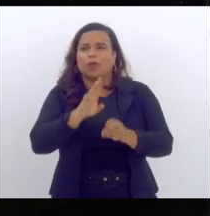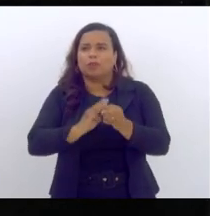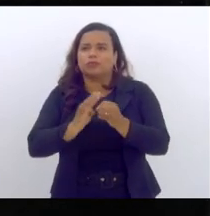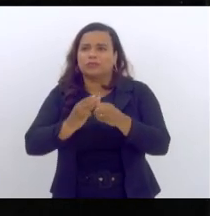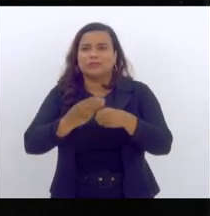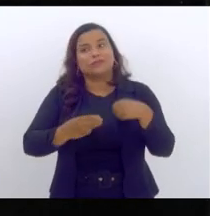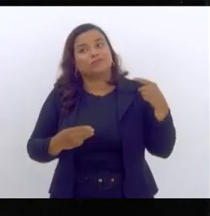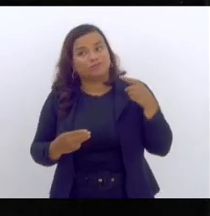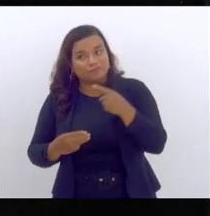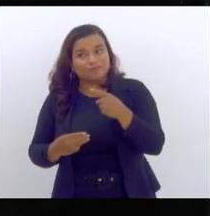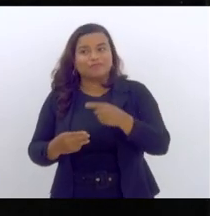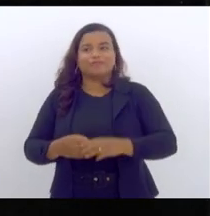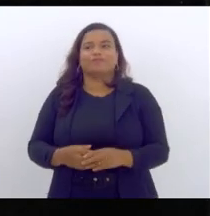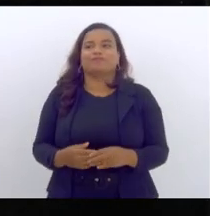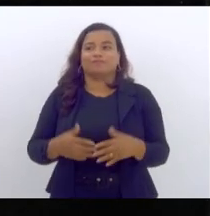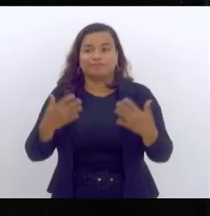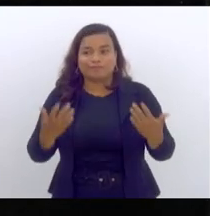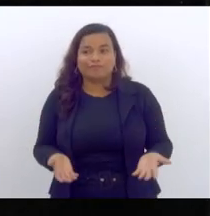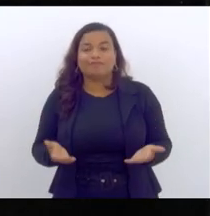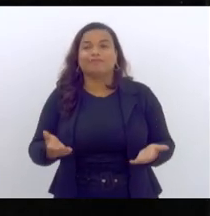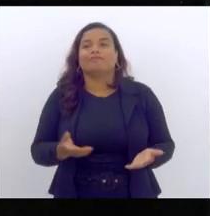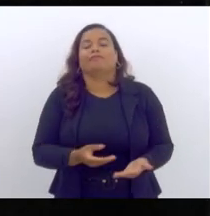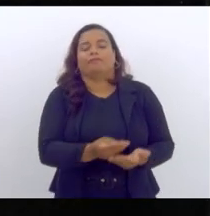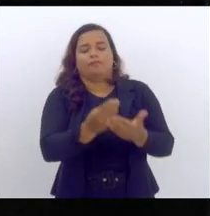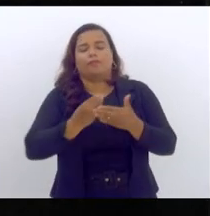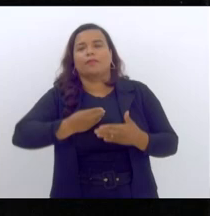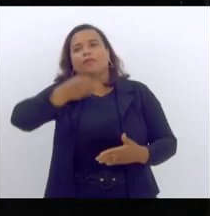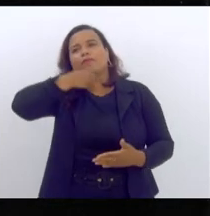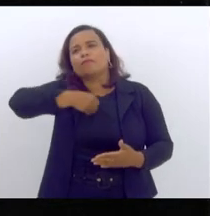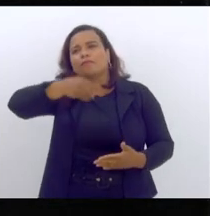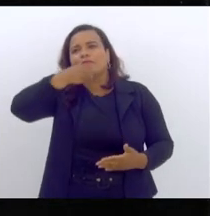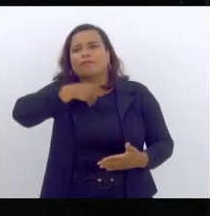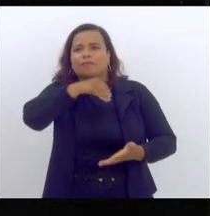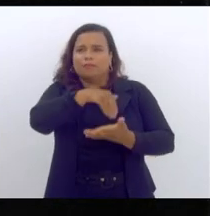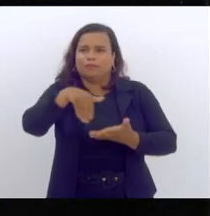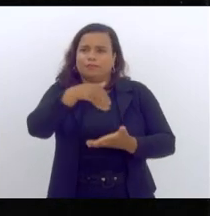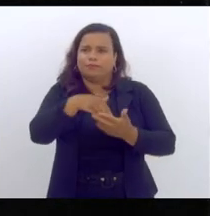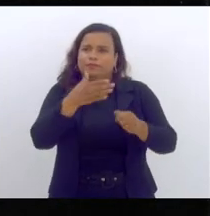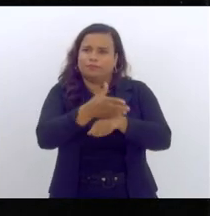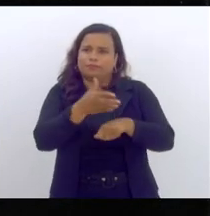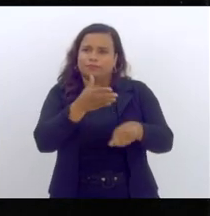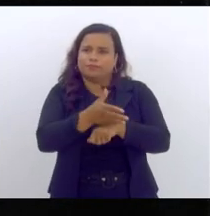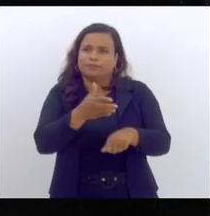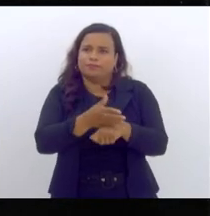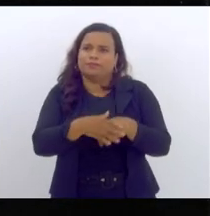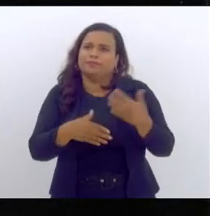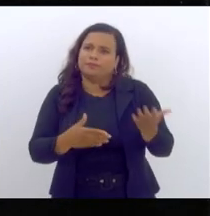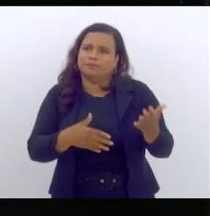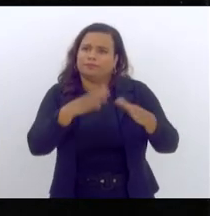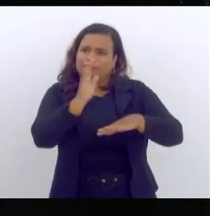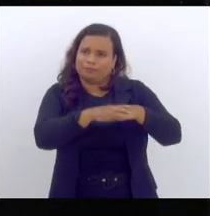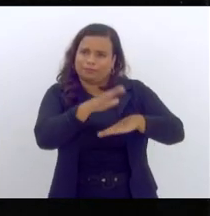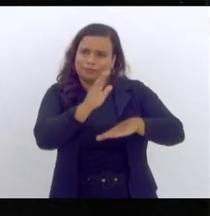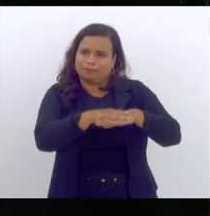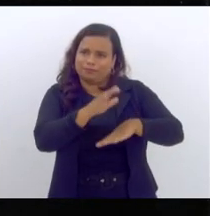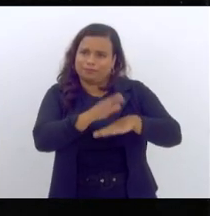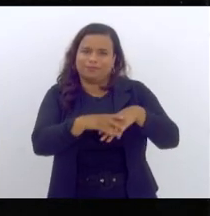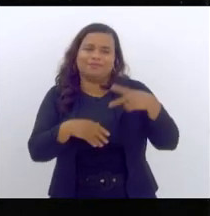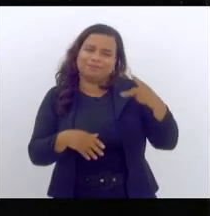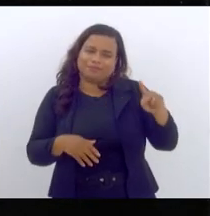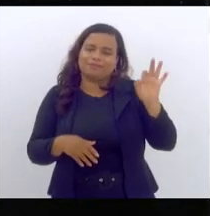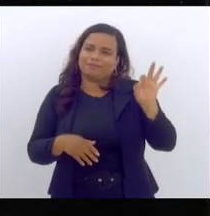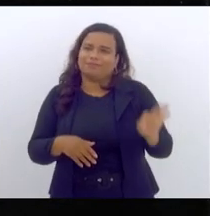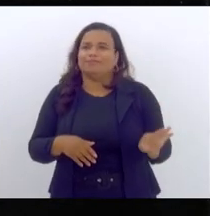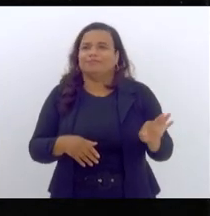município e quem me deu a oportunidade de ter sido secretária naquela ocasião foi o ex-prefeito